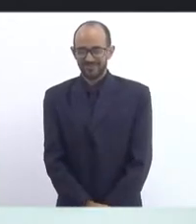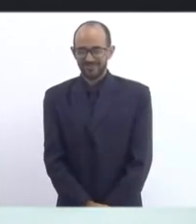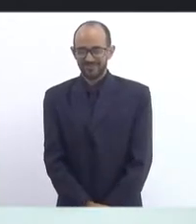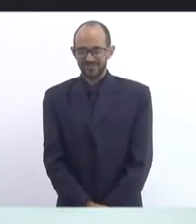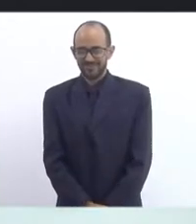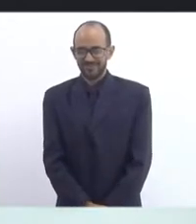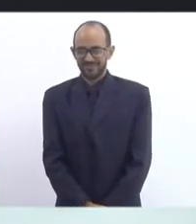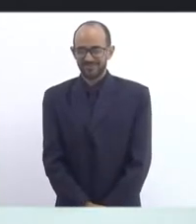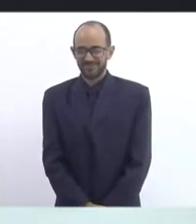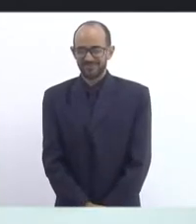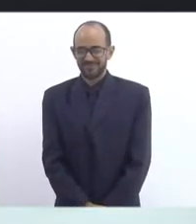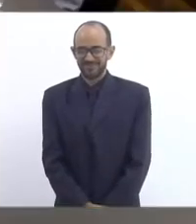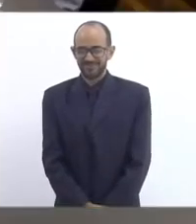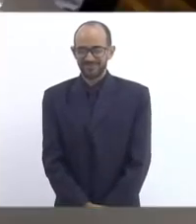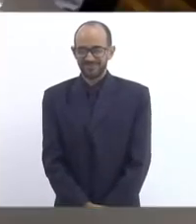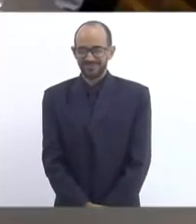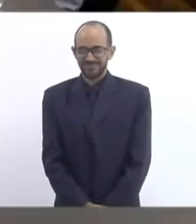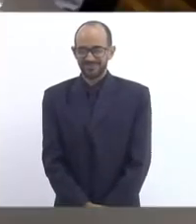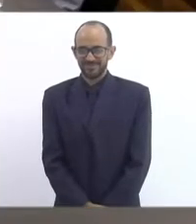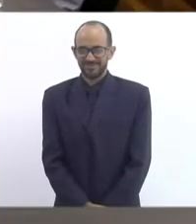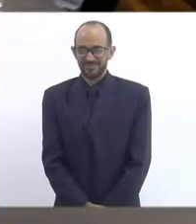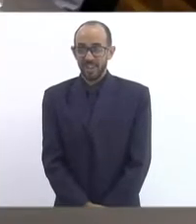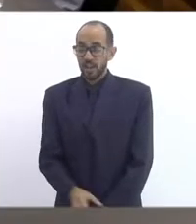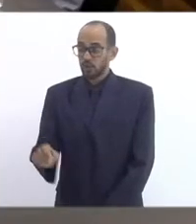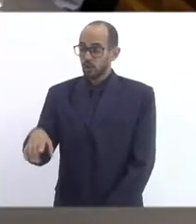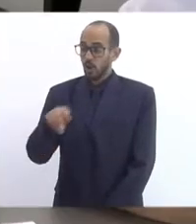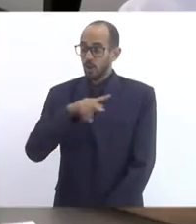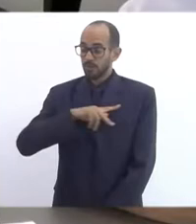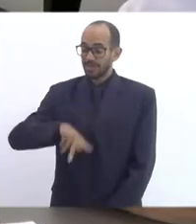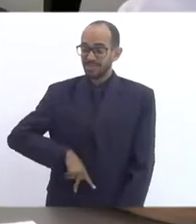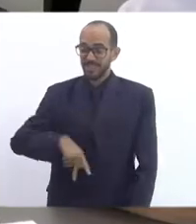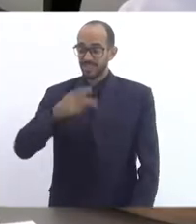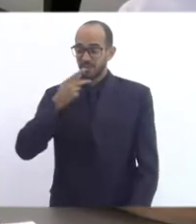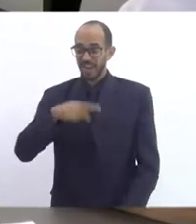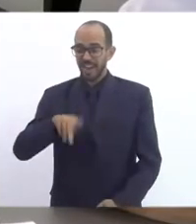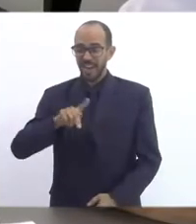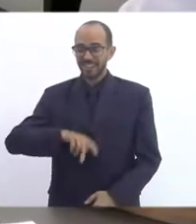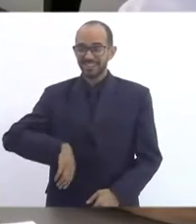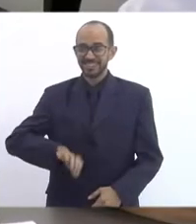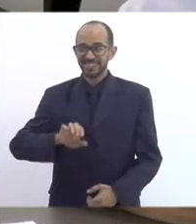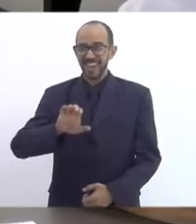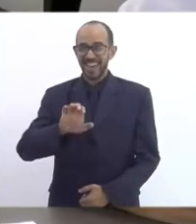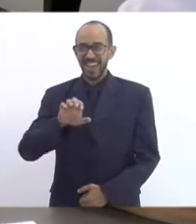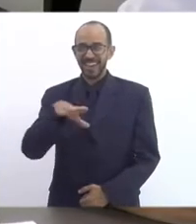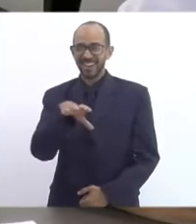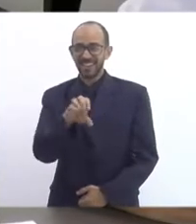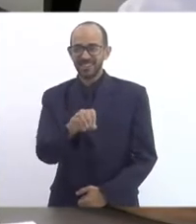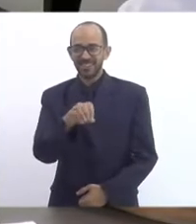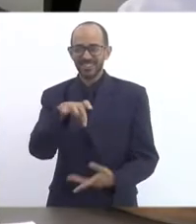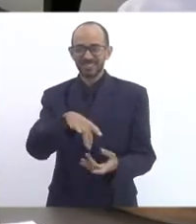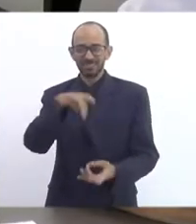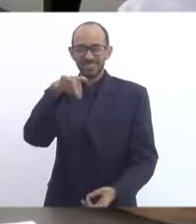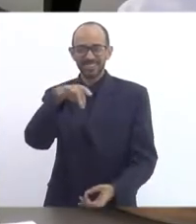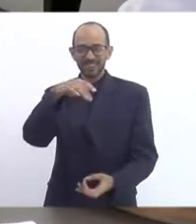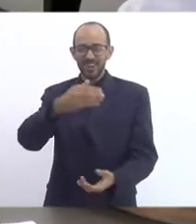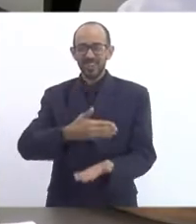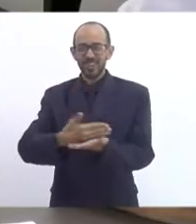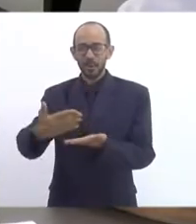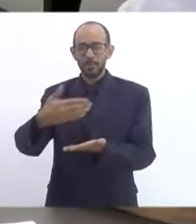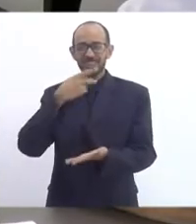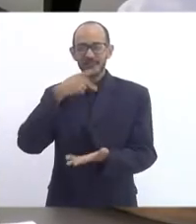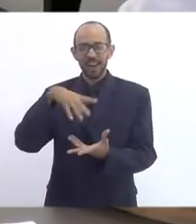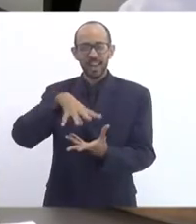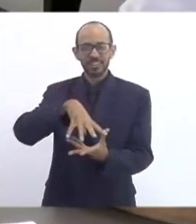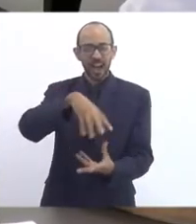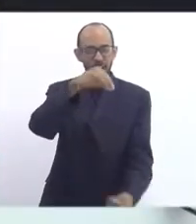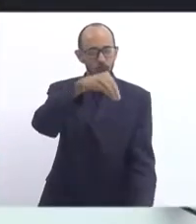É... Foi só o presidente falar de eco espiritual, que já foi para as almas. Você vê que a conversa está indo para um terreno... Pois